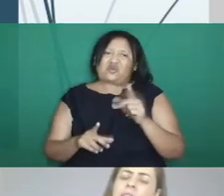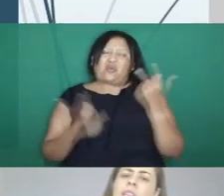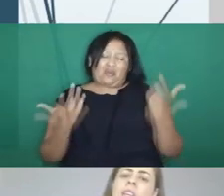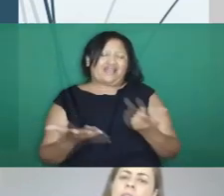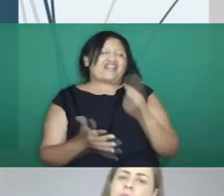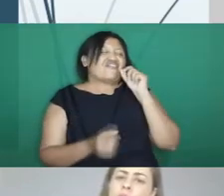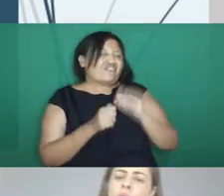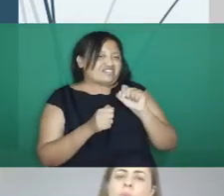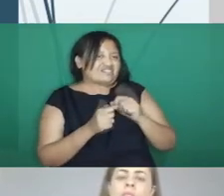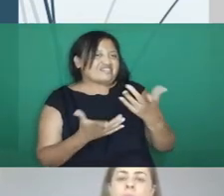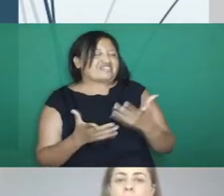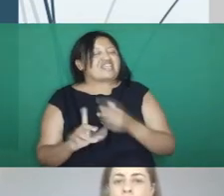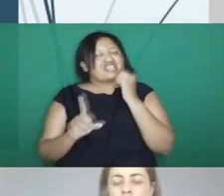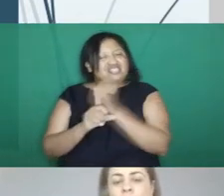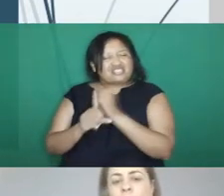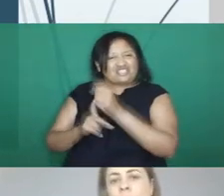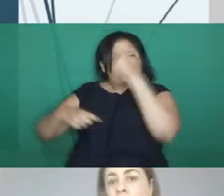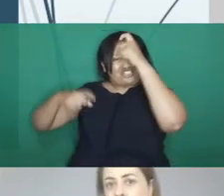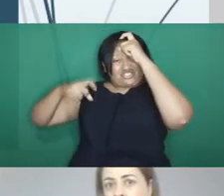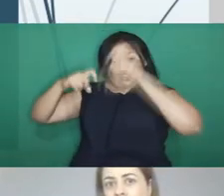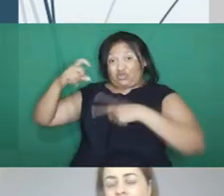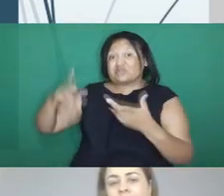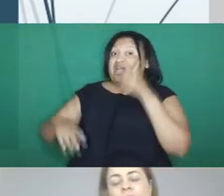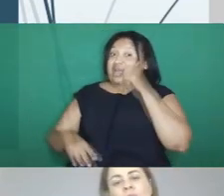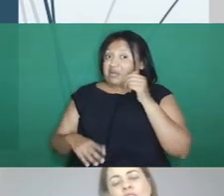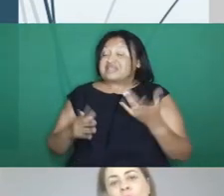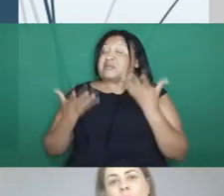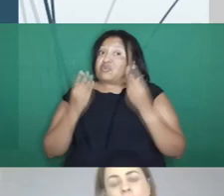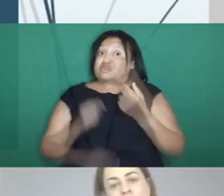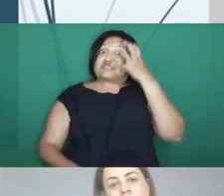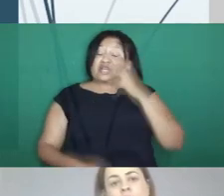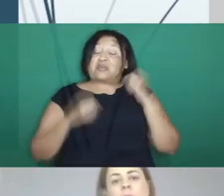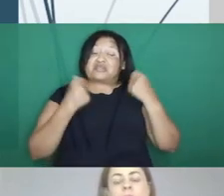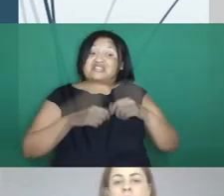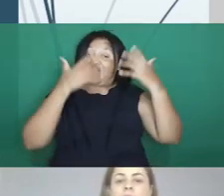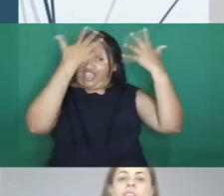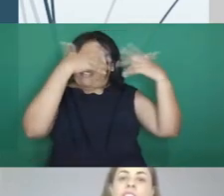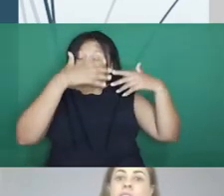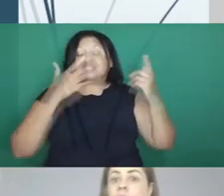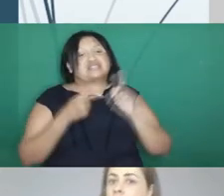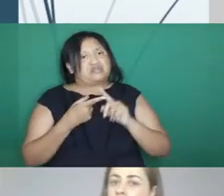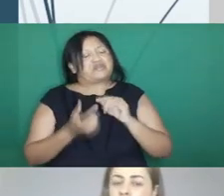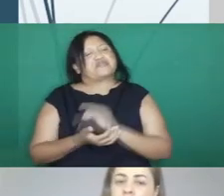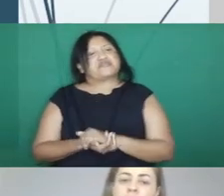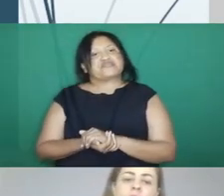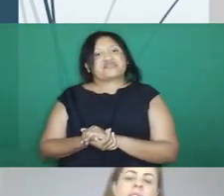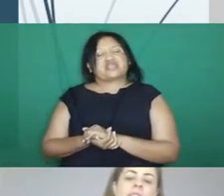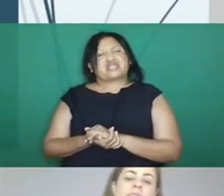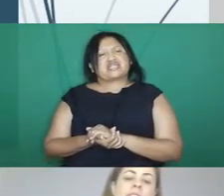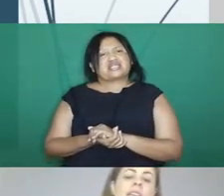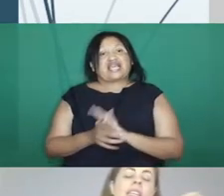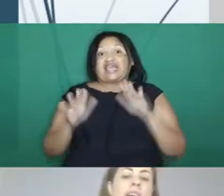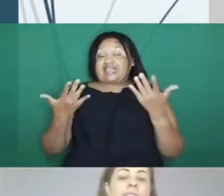cometer estupros e abusos a mulheres tá então isso é uma questão muito séria A gente precisa refletir também sobre isso